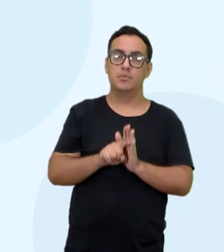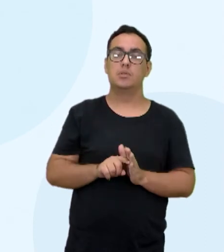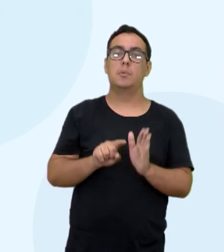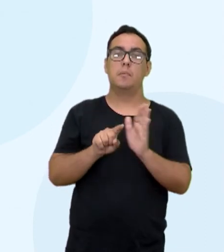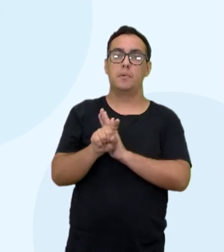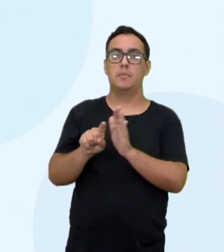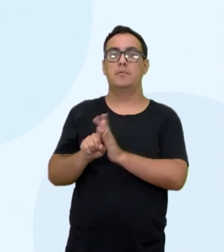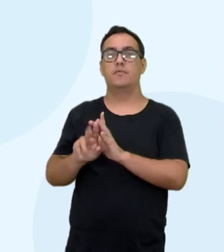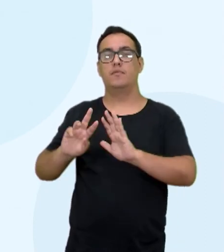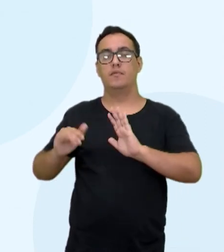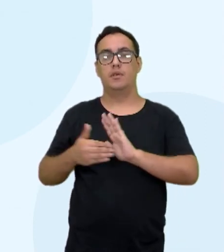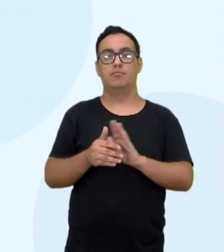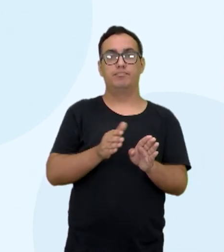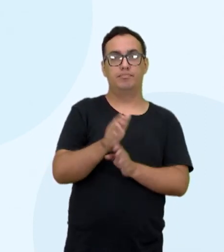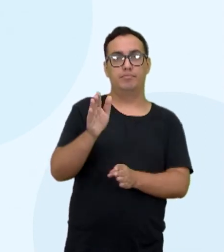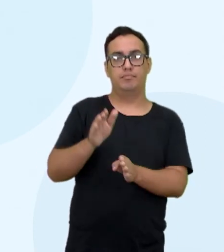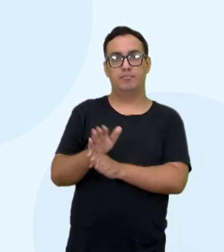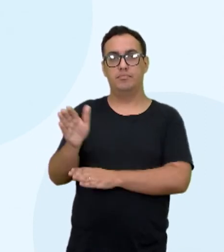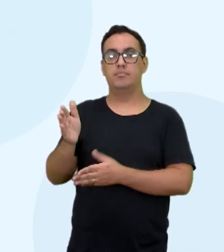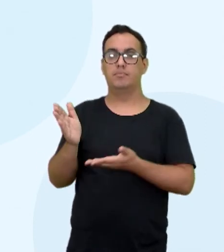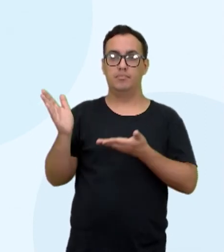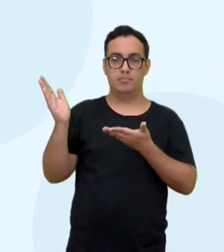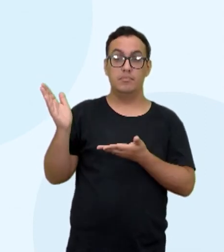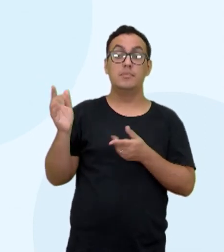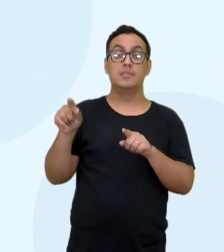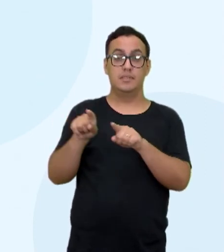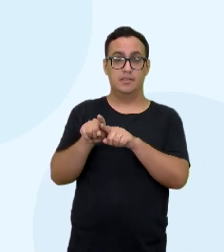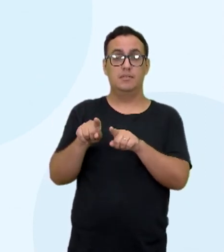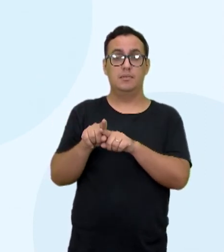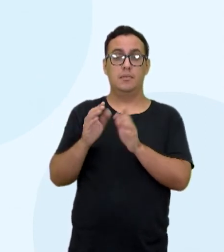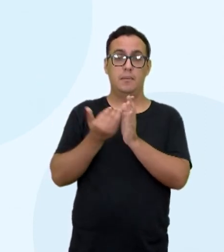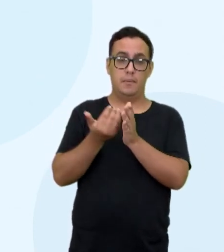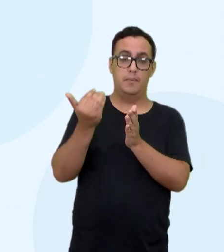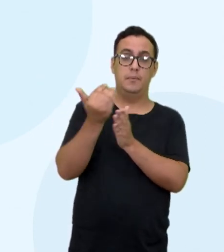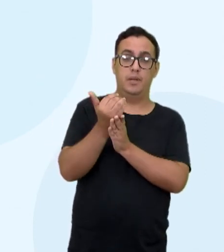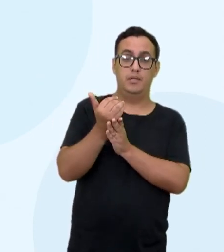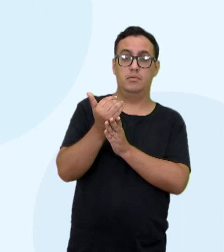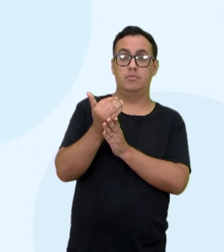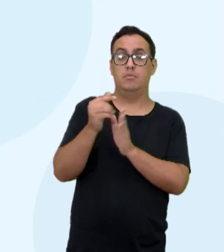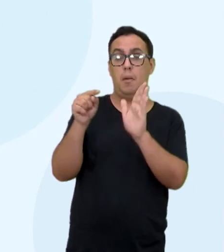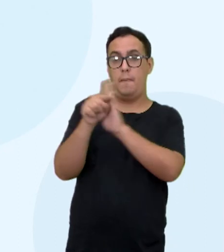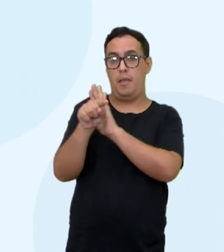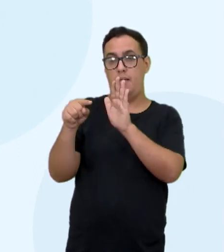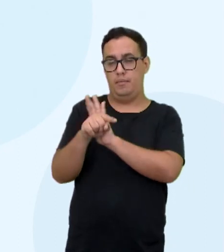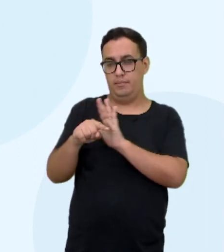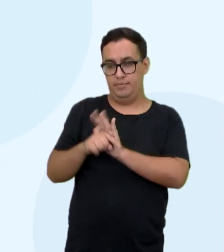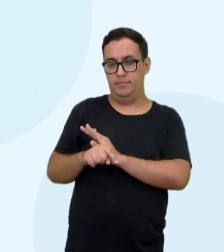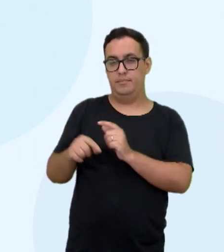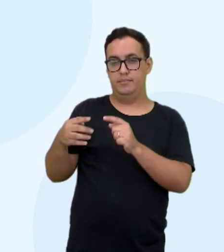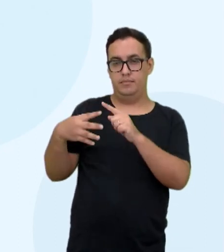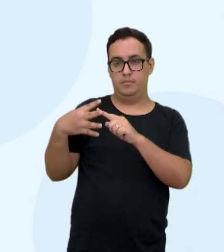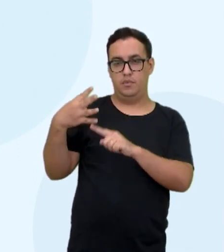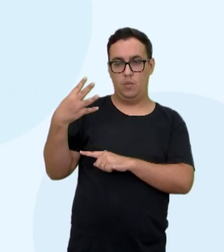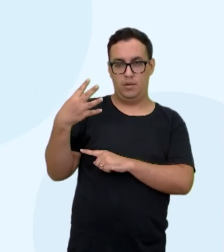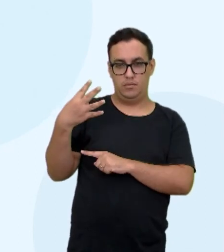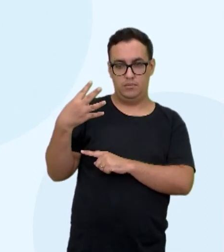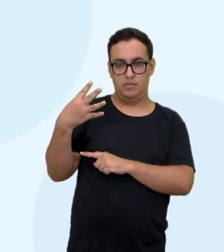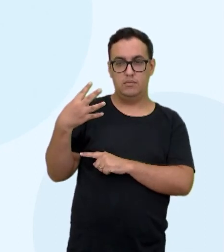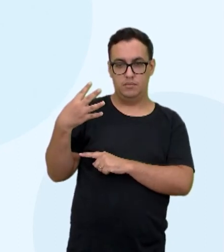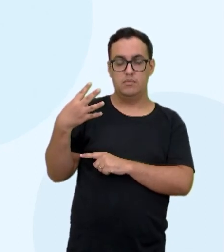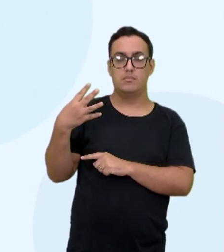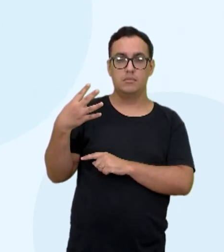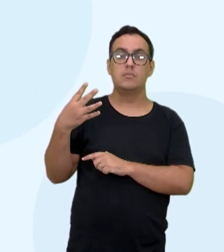perguntas orientadoras. Seguem aqui também para a consulta de vocês as perguntas orientadoras.